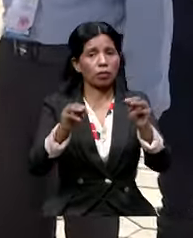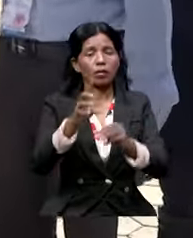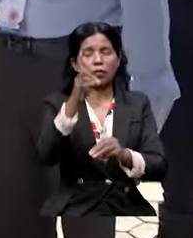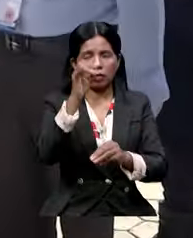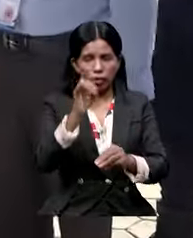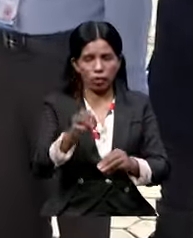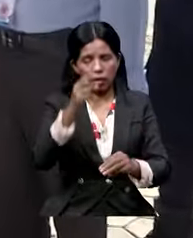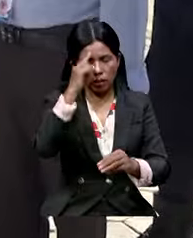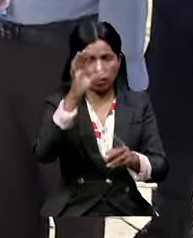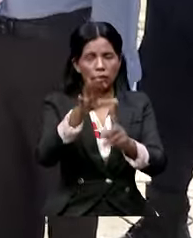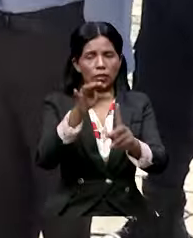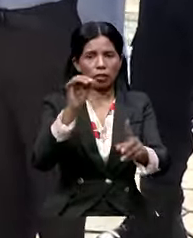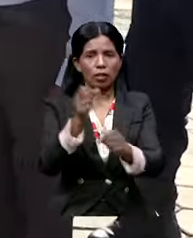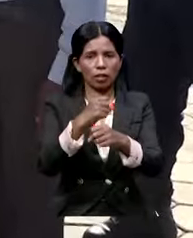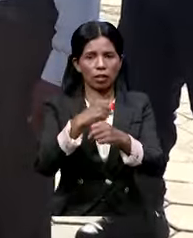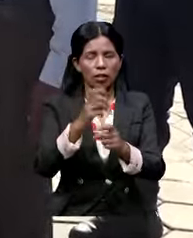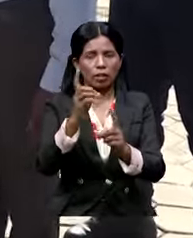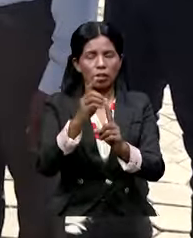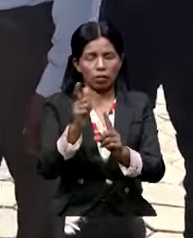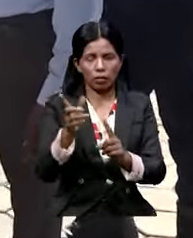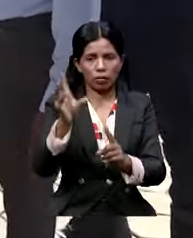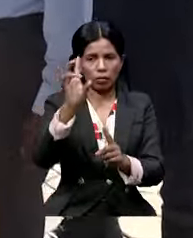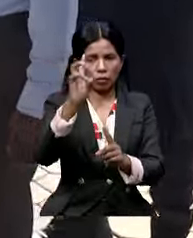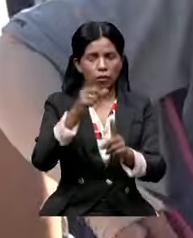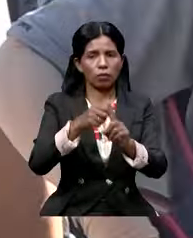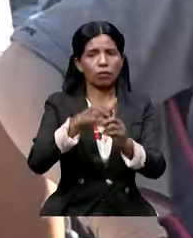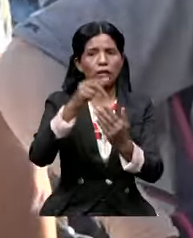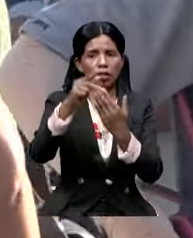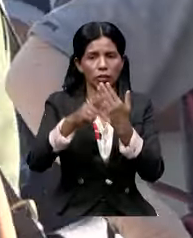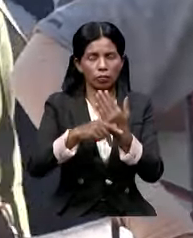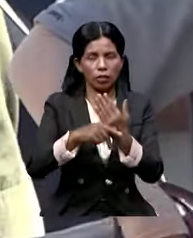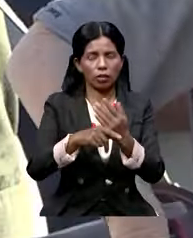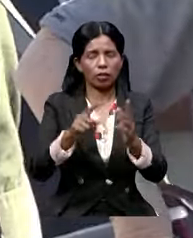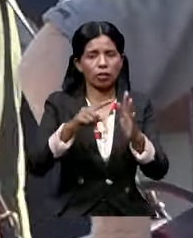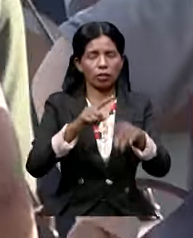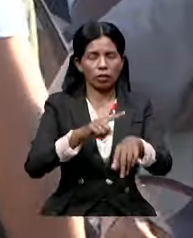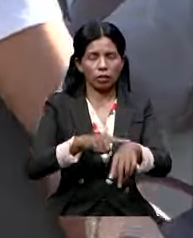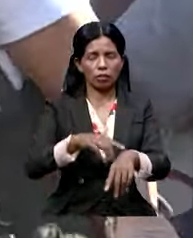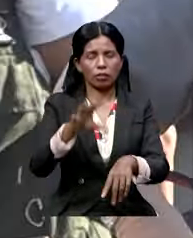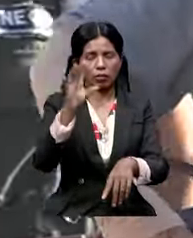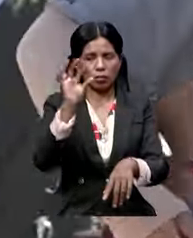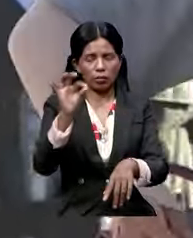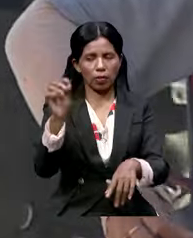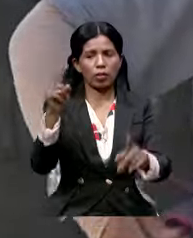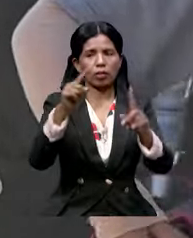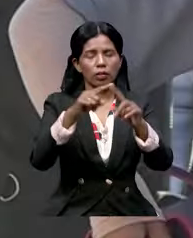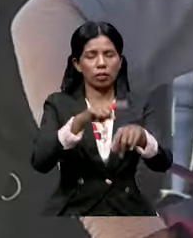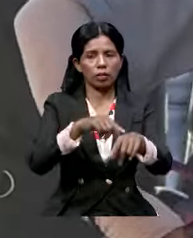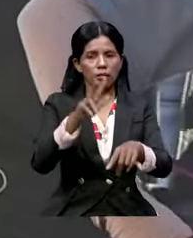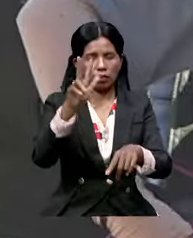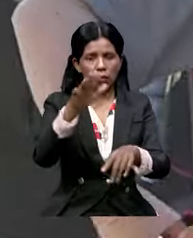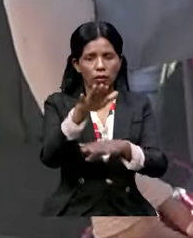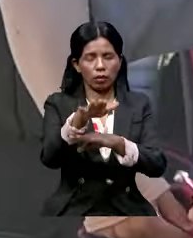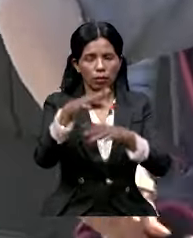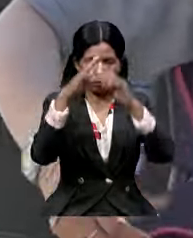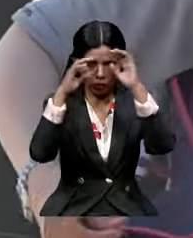tamba eleison referes se realiza ia lorong ronro sing itu fulan Abril ne husi tuku sia dader to tuku tolu lorok raik. Dune presidenti Komisi